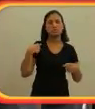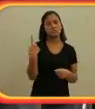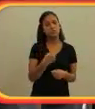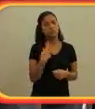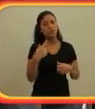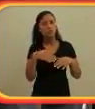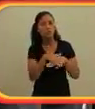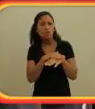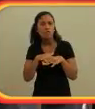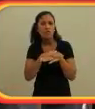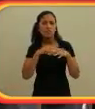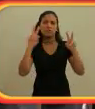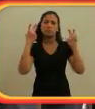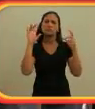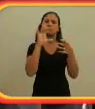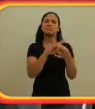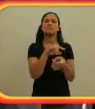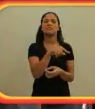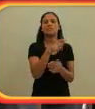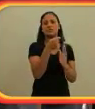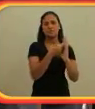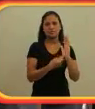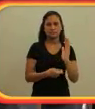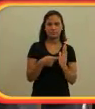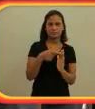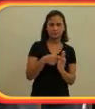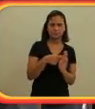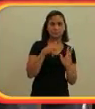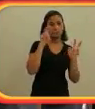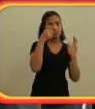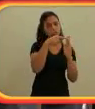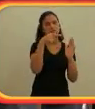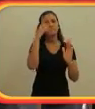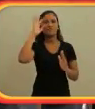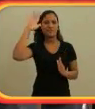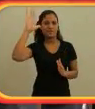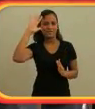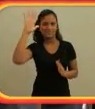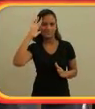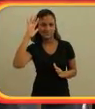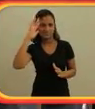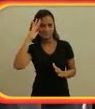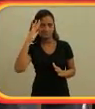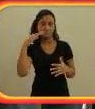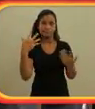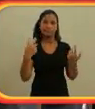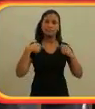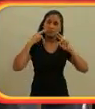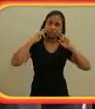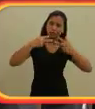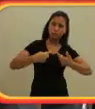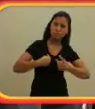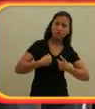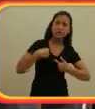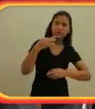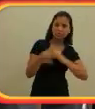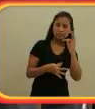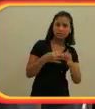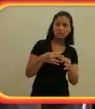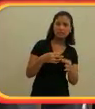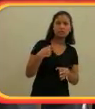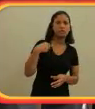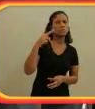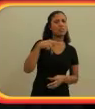vezes, a aula de yoga pode não passar, pelo menos na relação que nós temos, não passar nem por